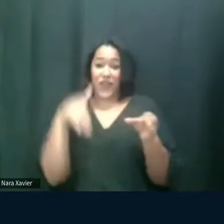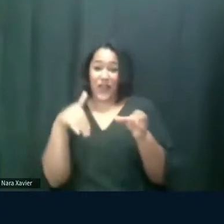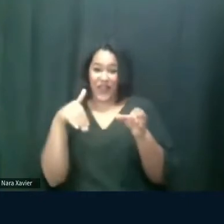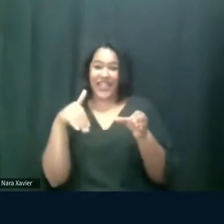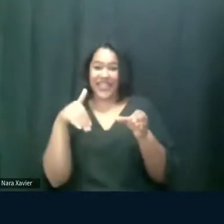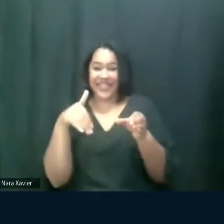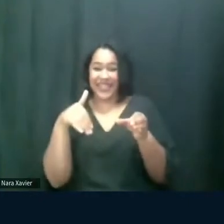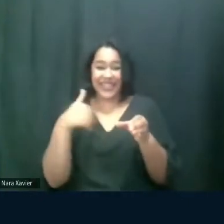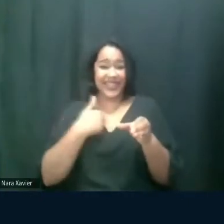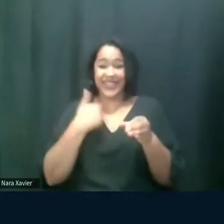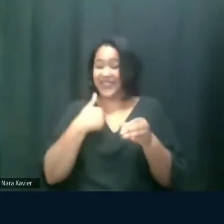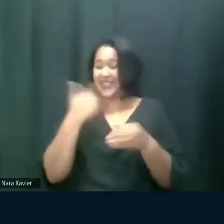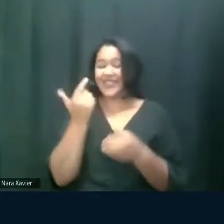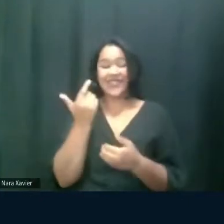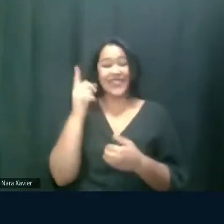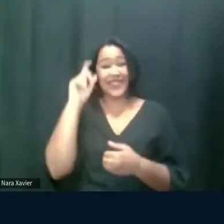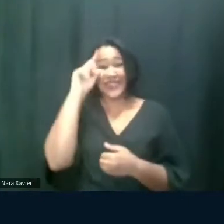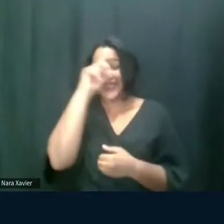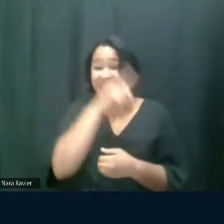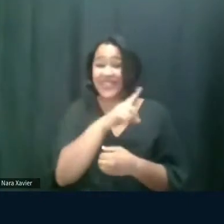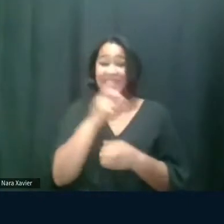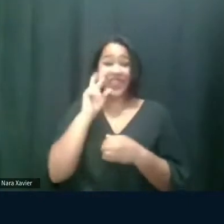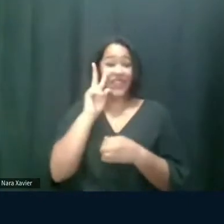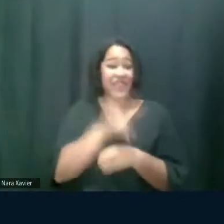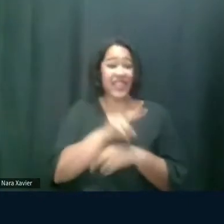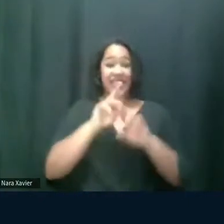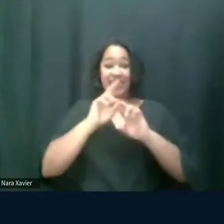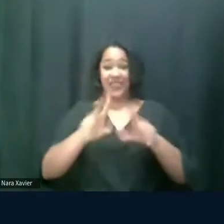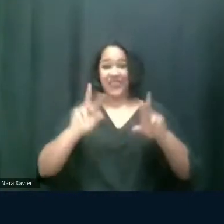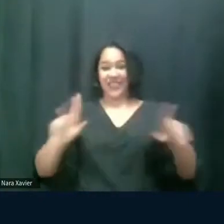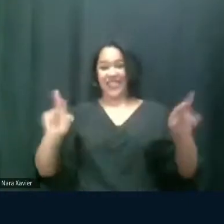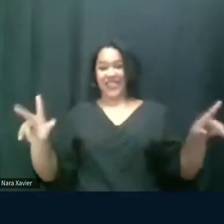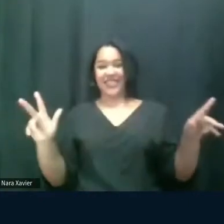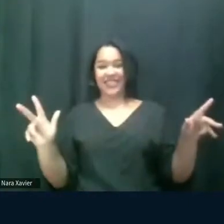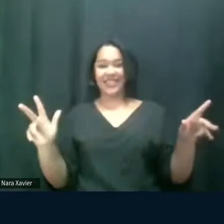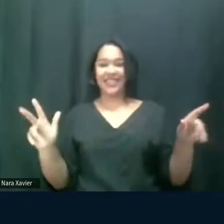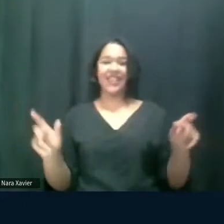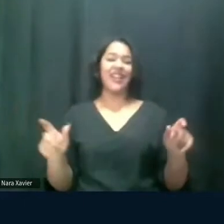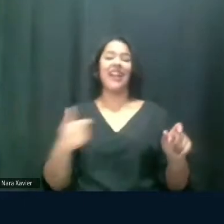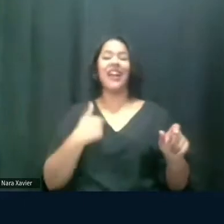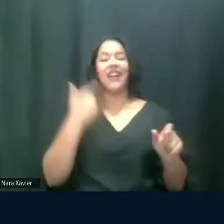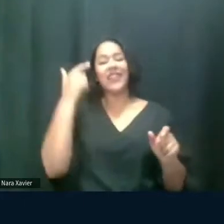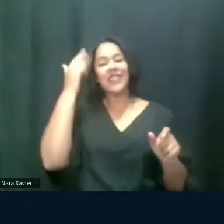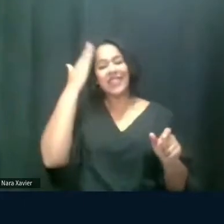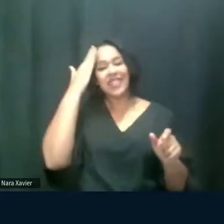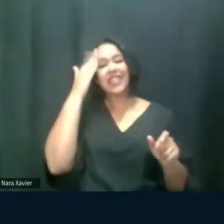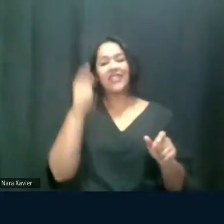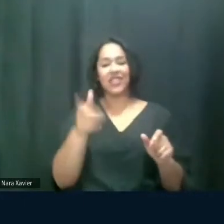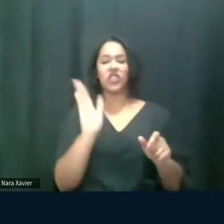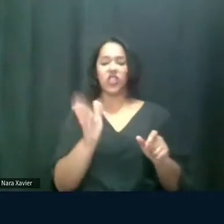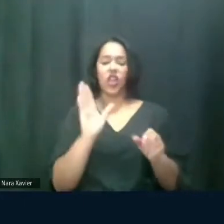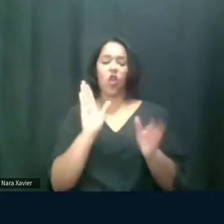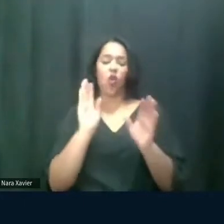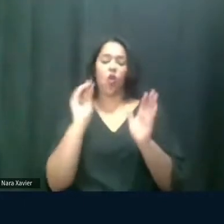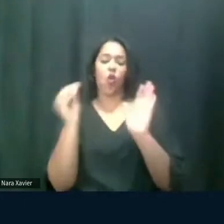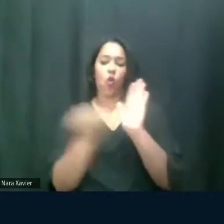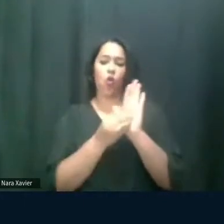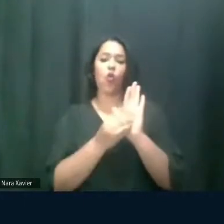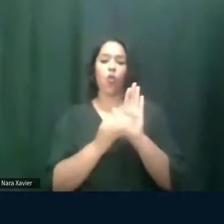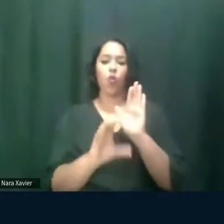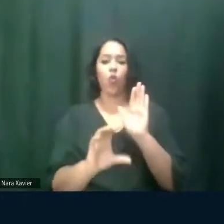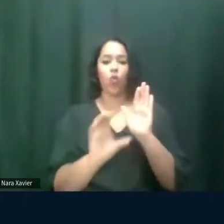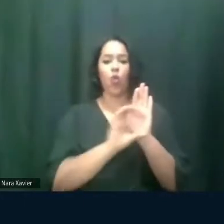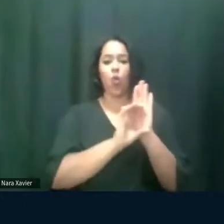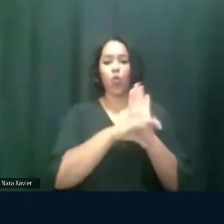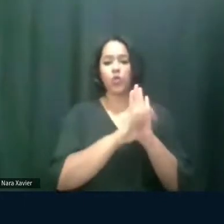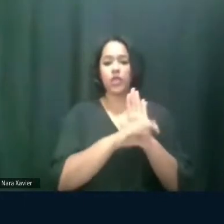né, até porque eu não conheço direito, mas eu sei que você colocou algumas definições, mas a discussão em si, porque,